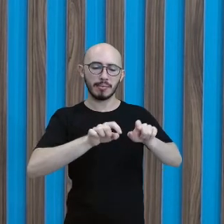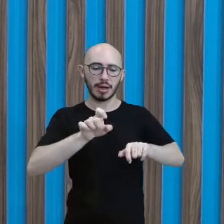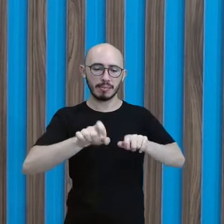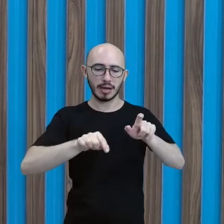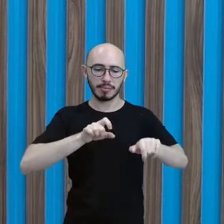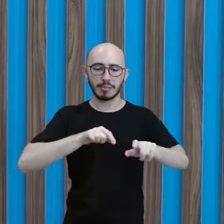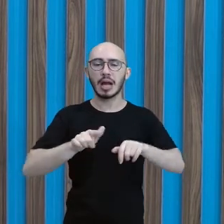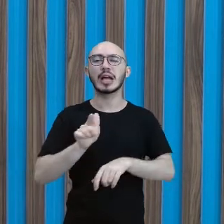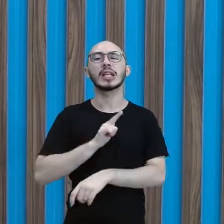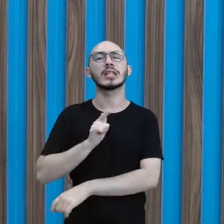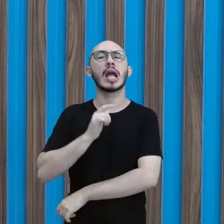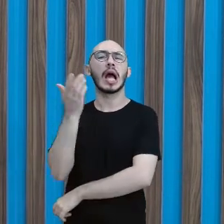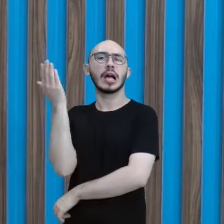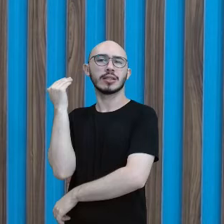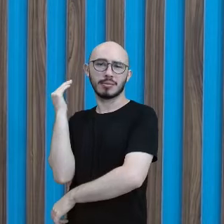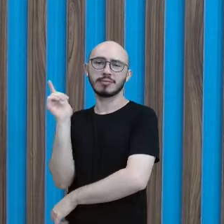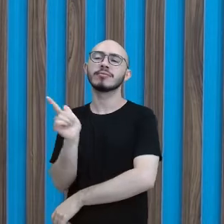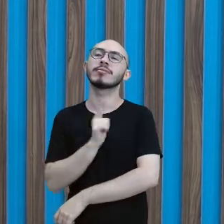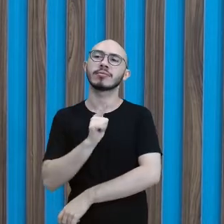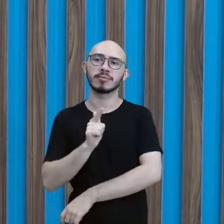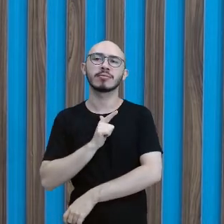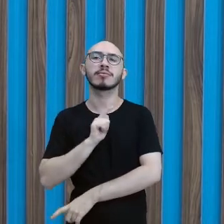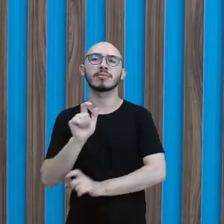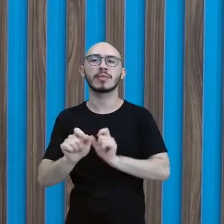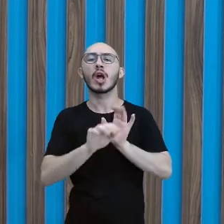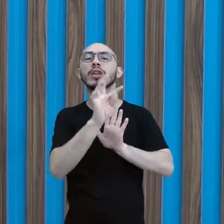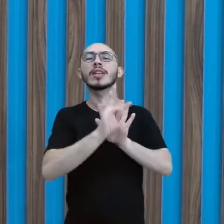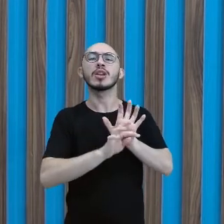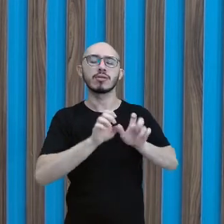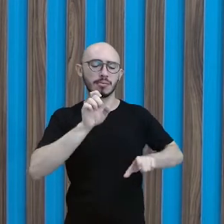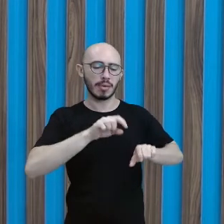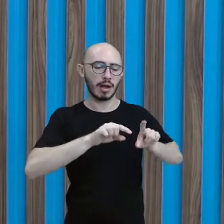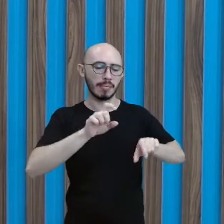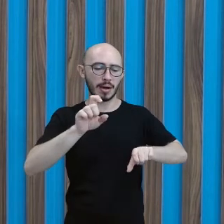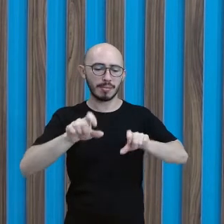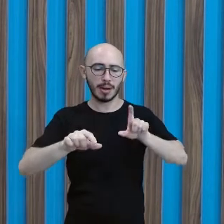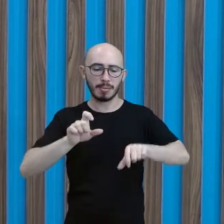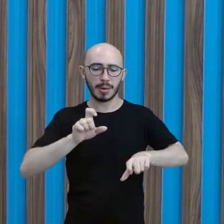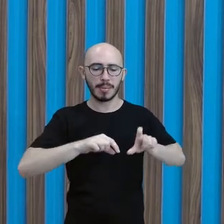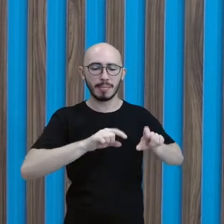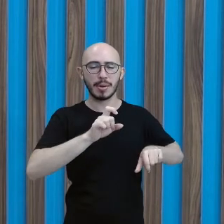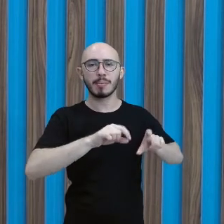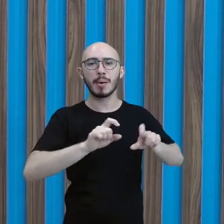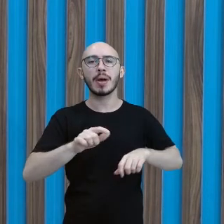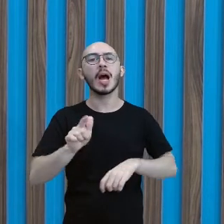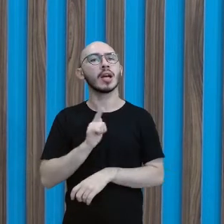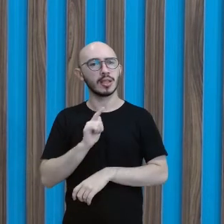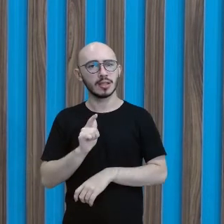você digitava ali os textos, né, de forma